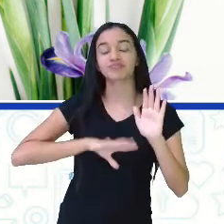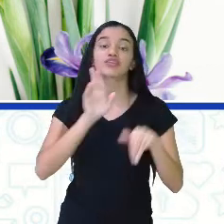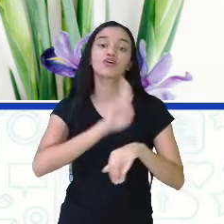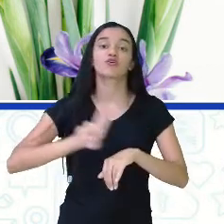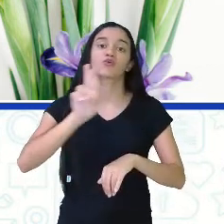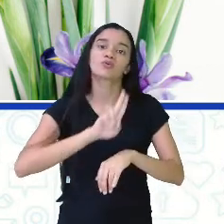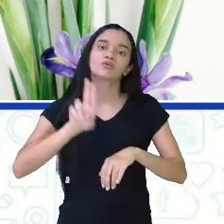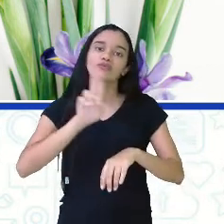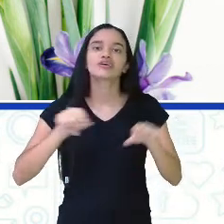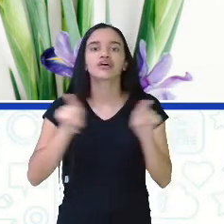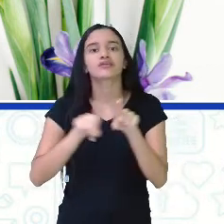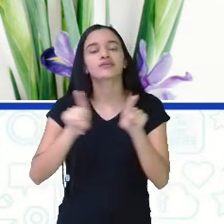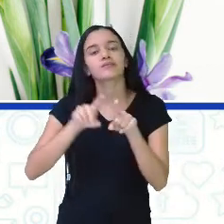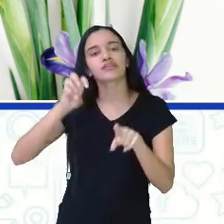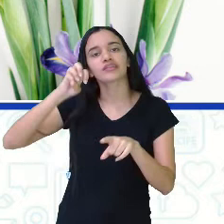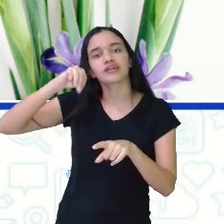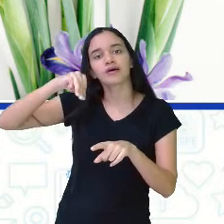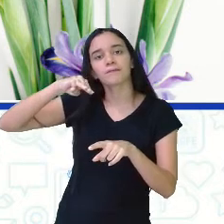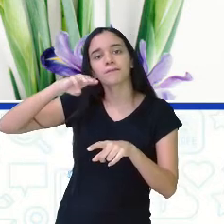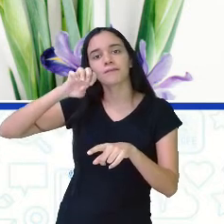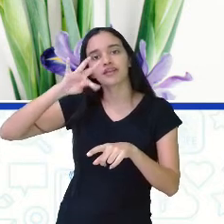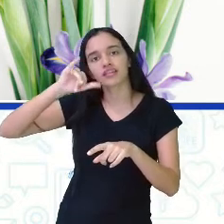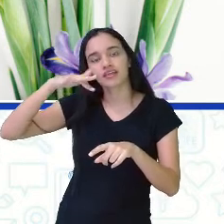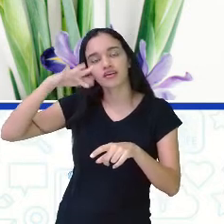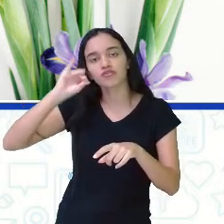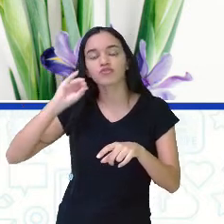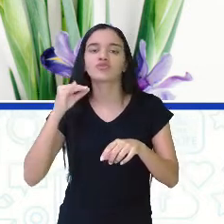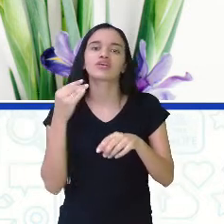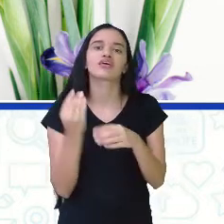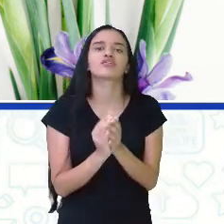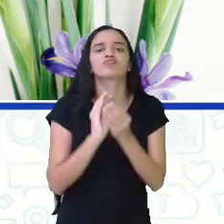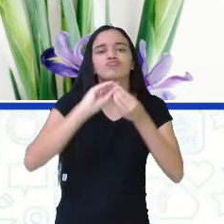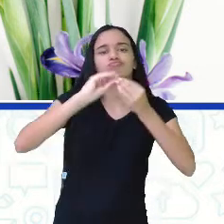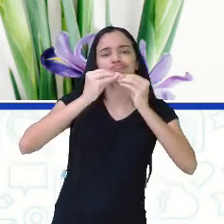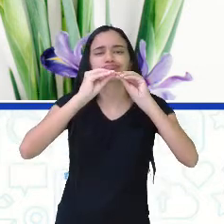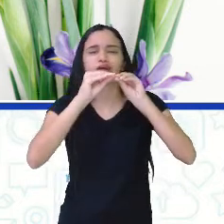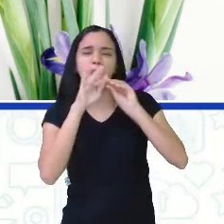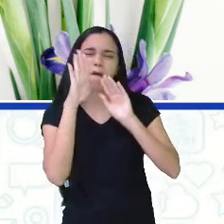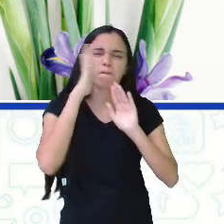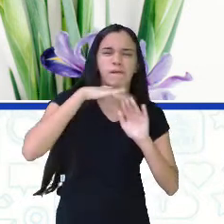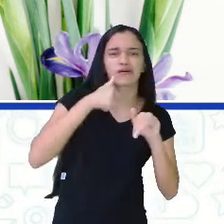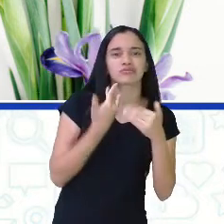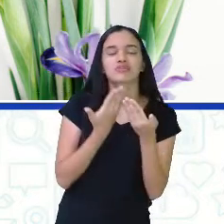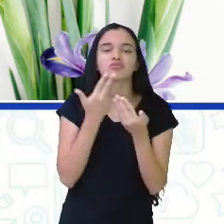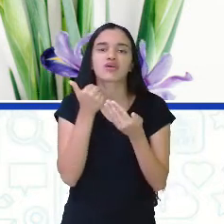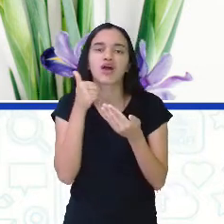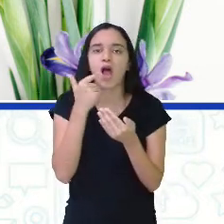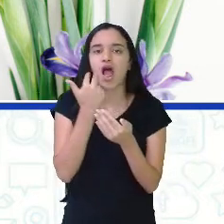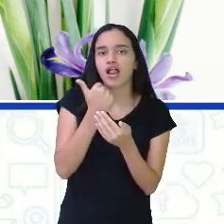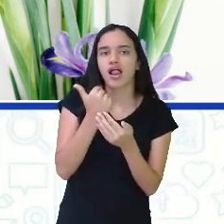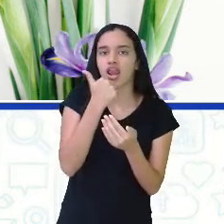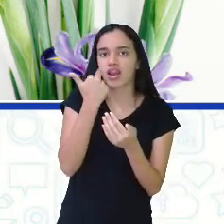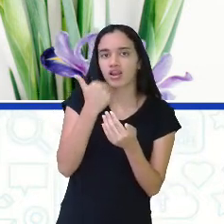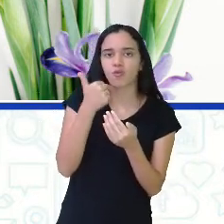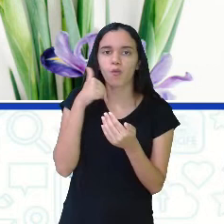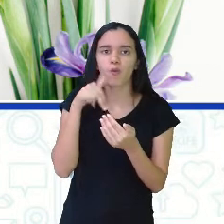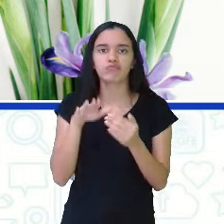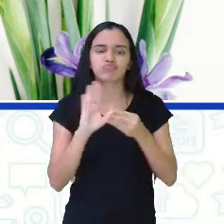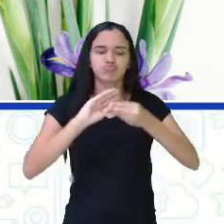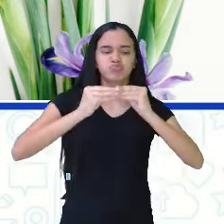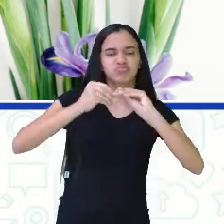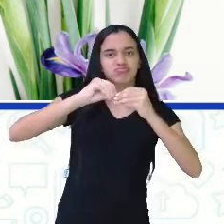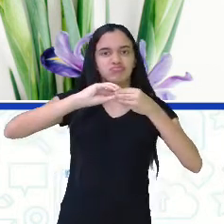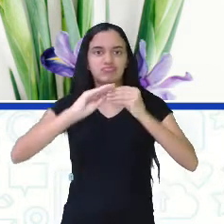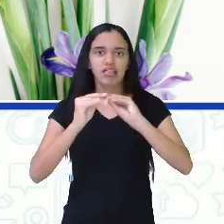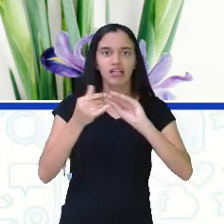das metáforas e do hipérbato. Beijava mal. Não sabia usar a língua. Então, veja, dentro desse